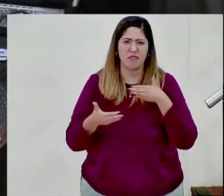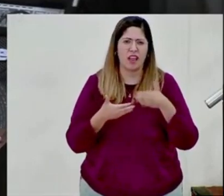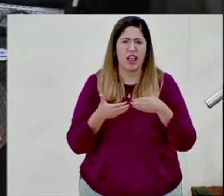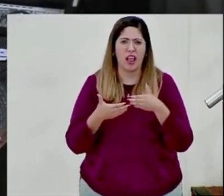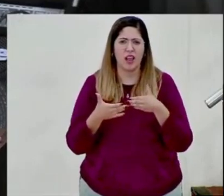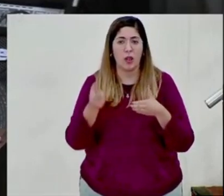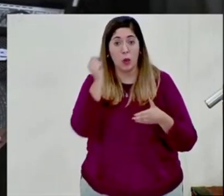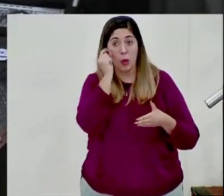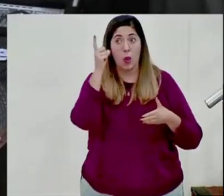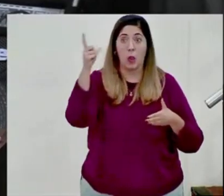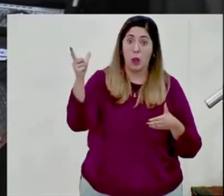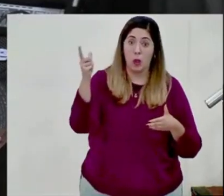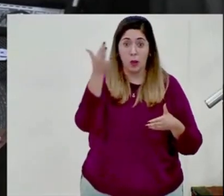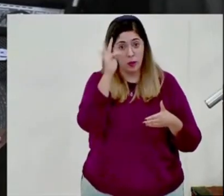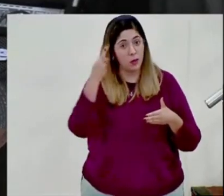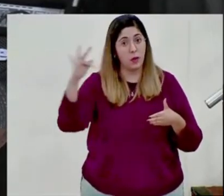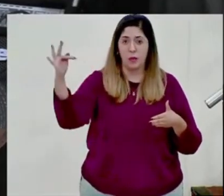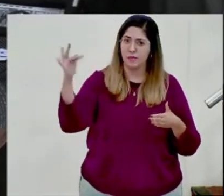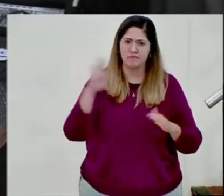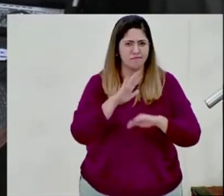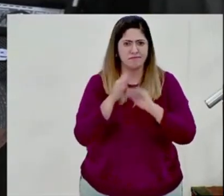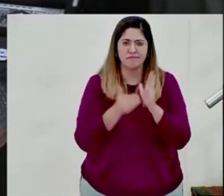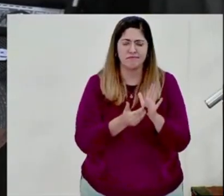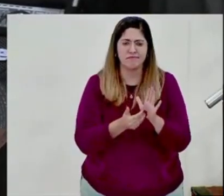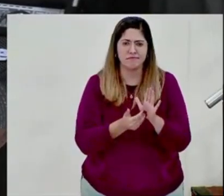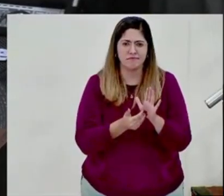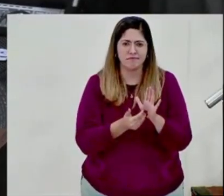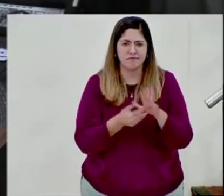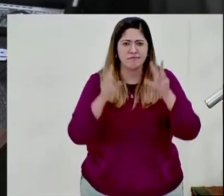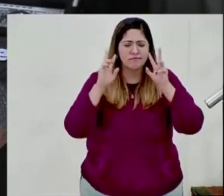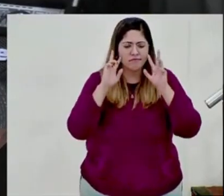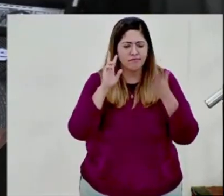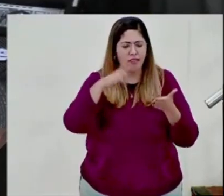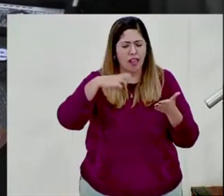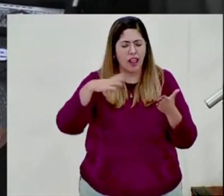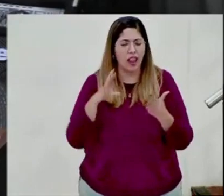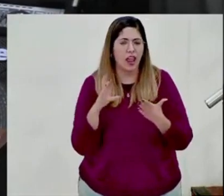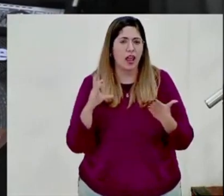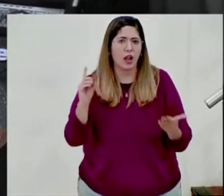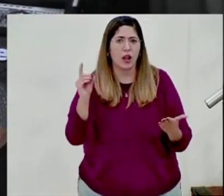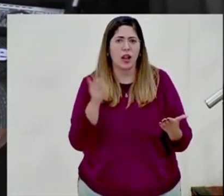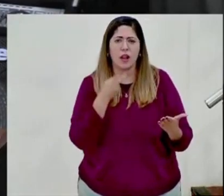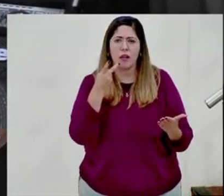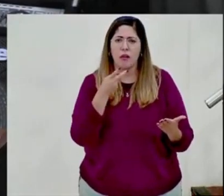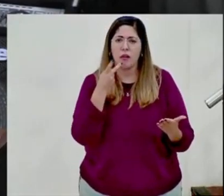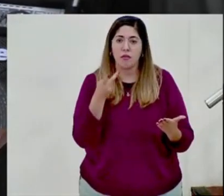desdenha da Bíblia, não. Fala para ele, dá uma olhada aqui. A Escritura conta as coisas